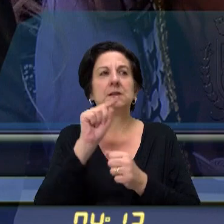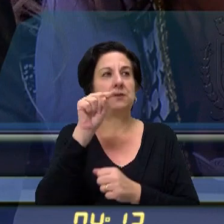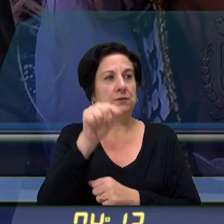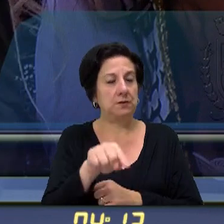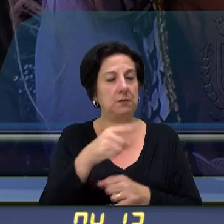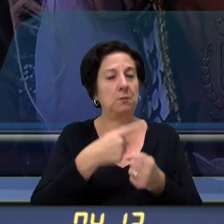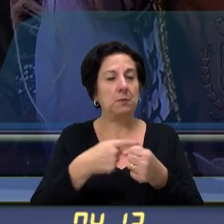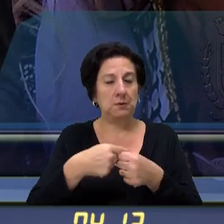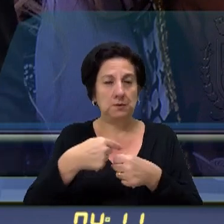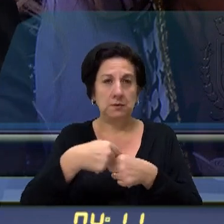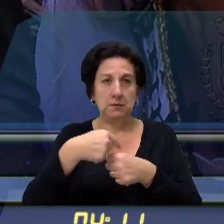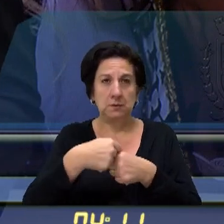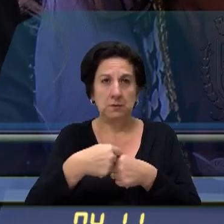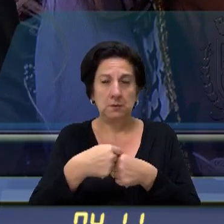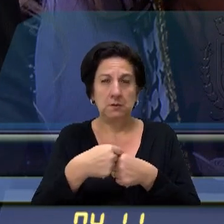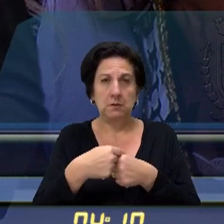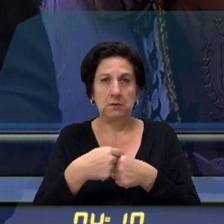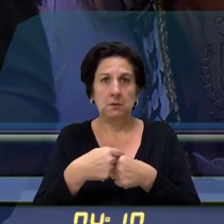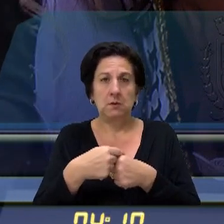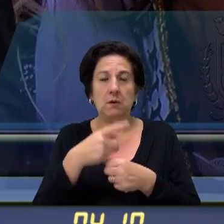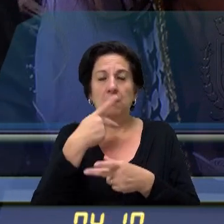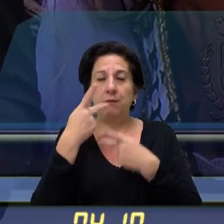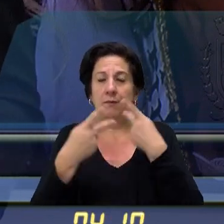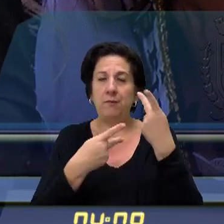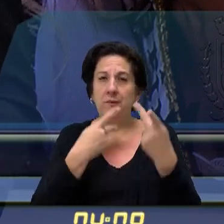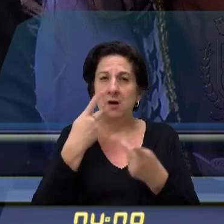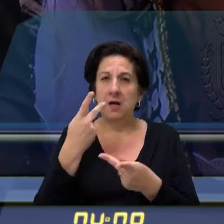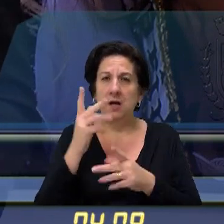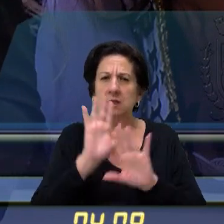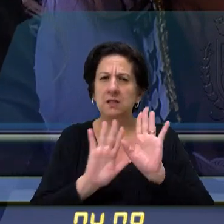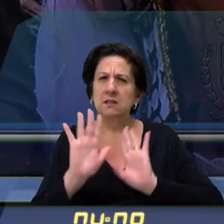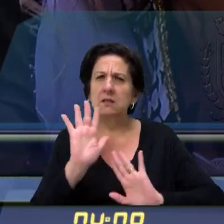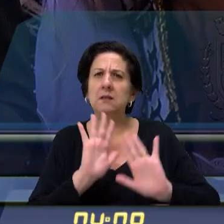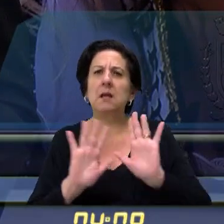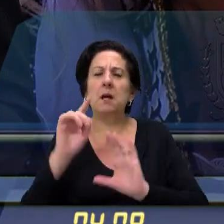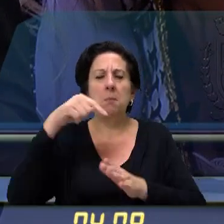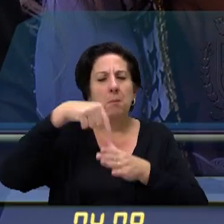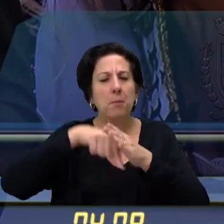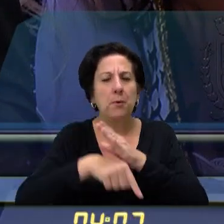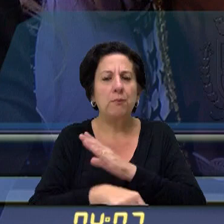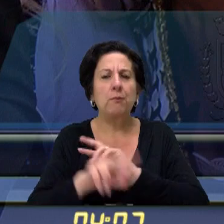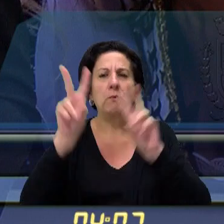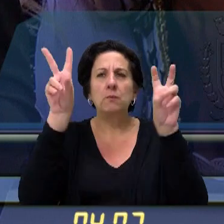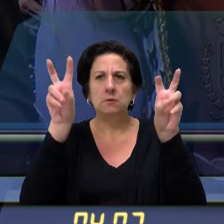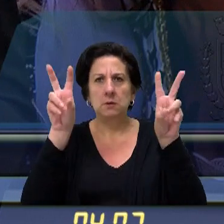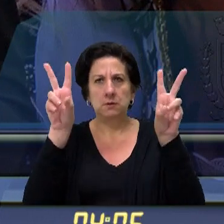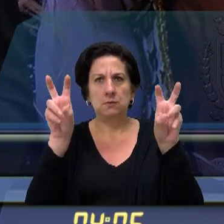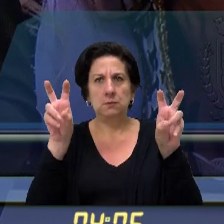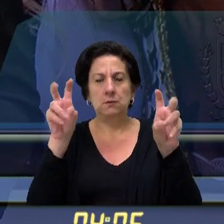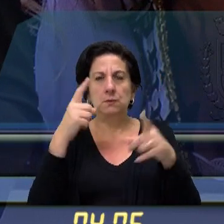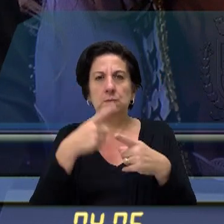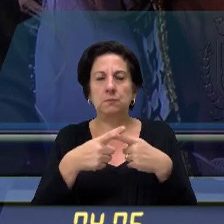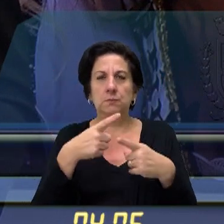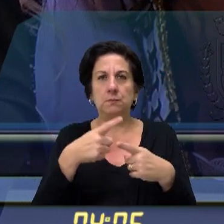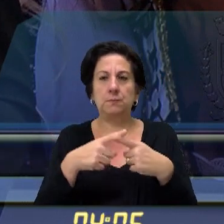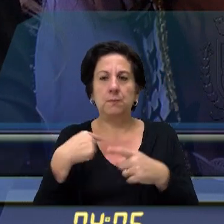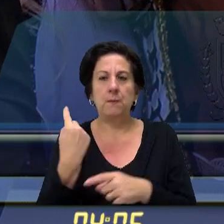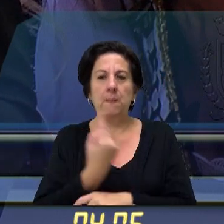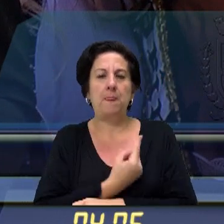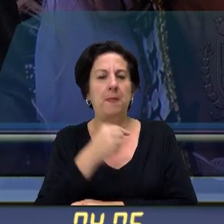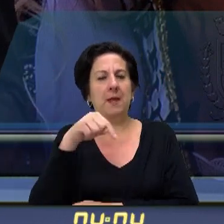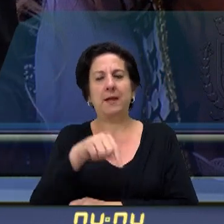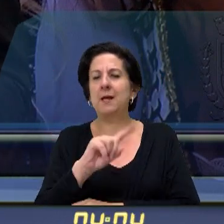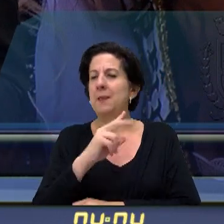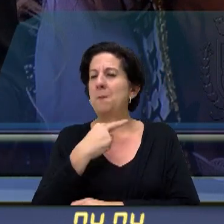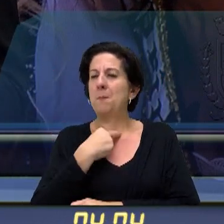Executivo Municipal para que lá se trate um pouco mais aprofundado esse assunto, porque nós aqui não